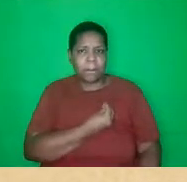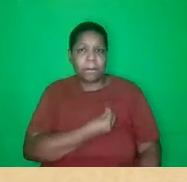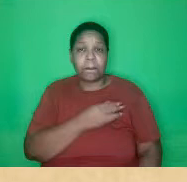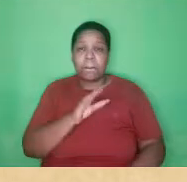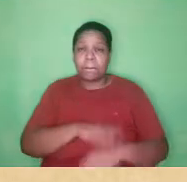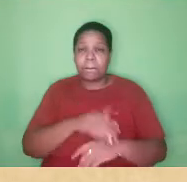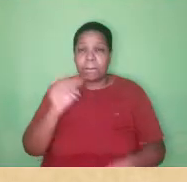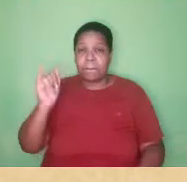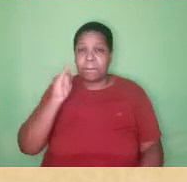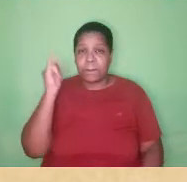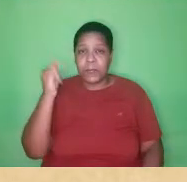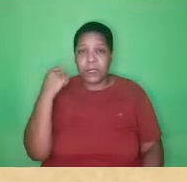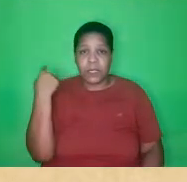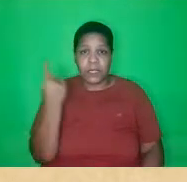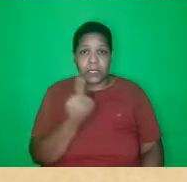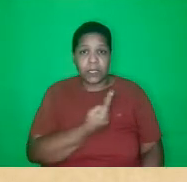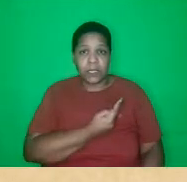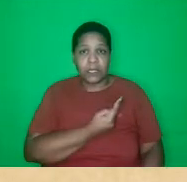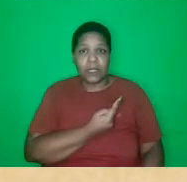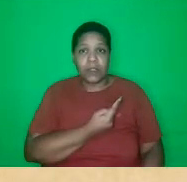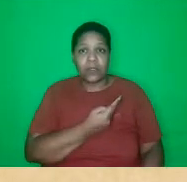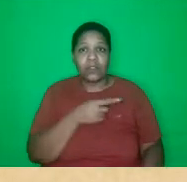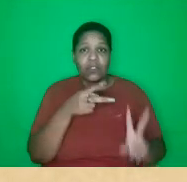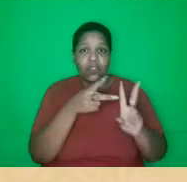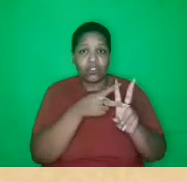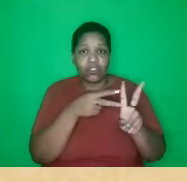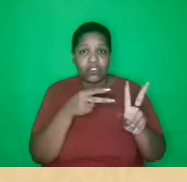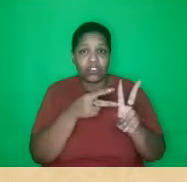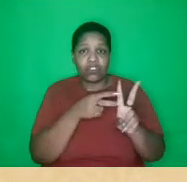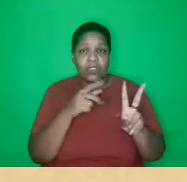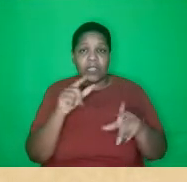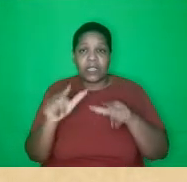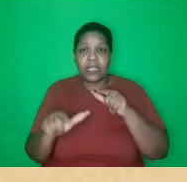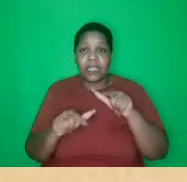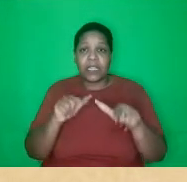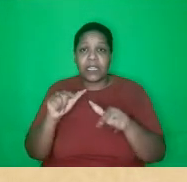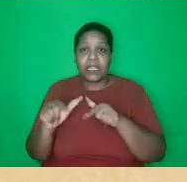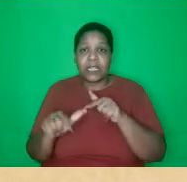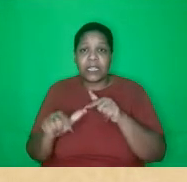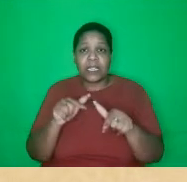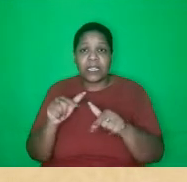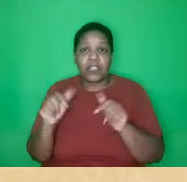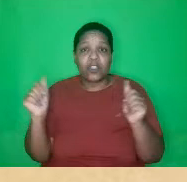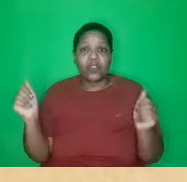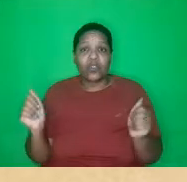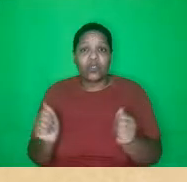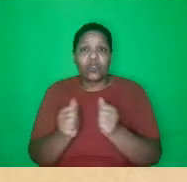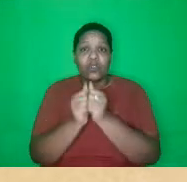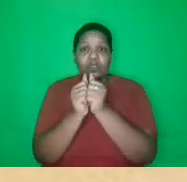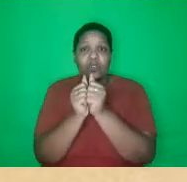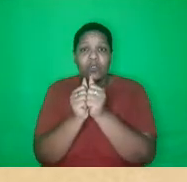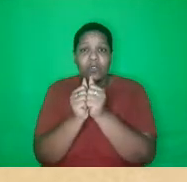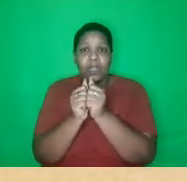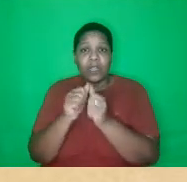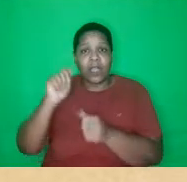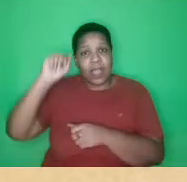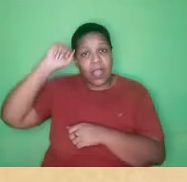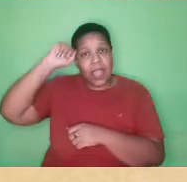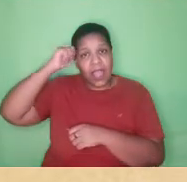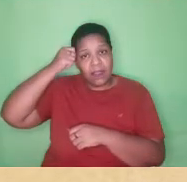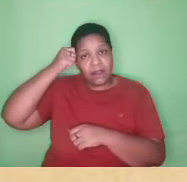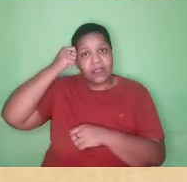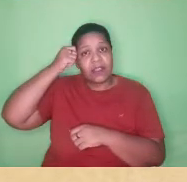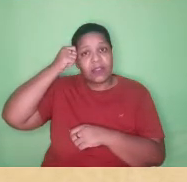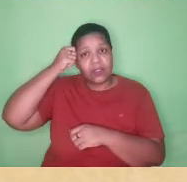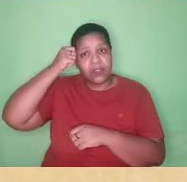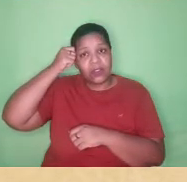nós? Os índios estavam atuando, trabalhando, junto com os africanos. Ou seja, você não tem